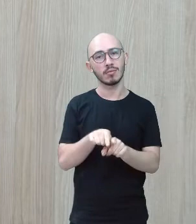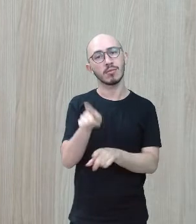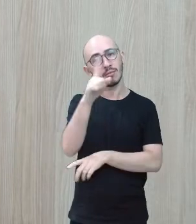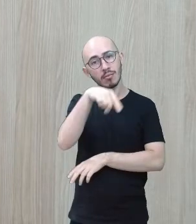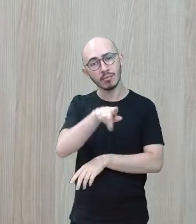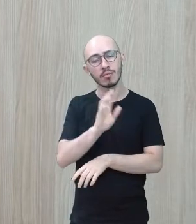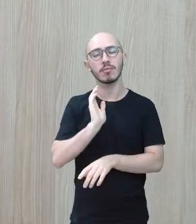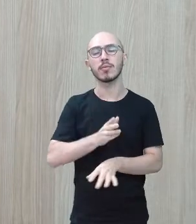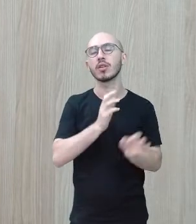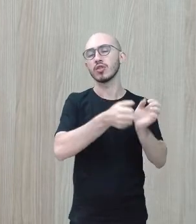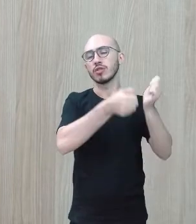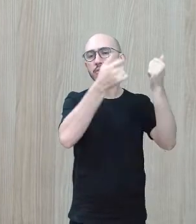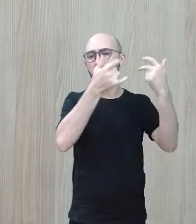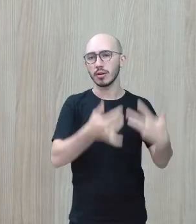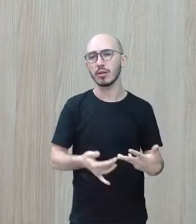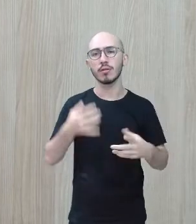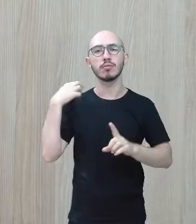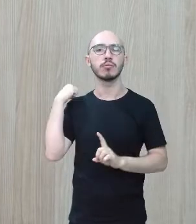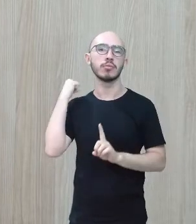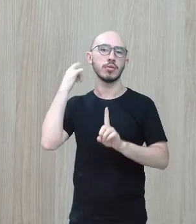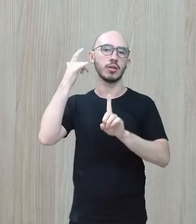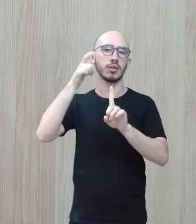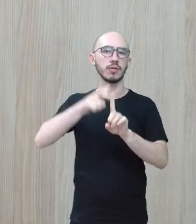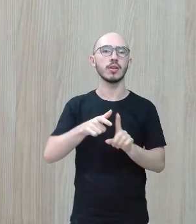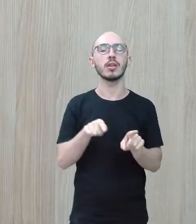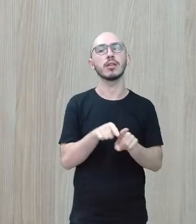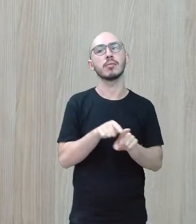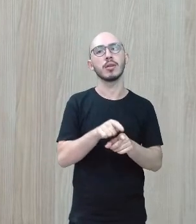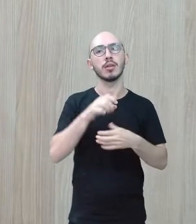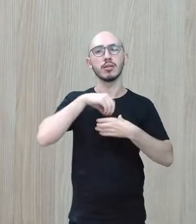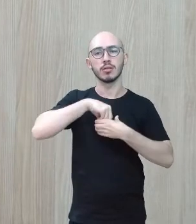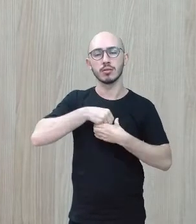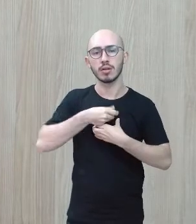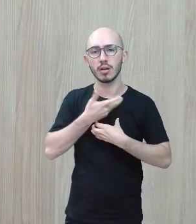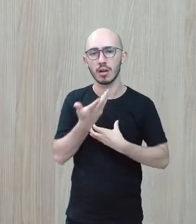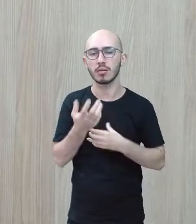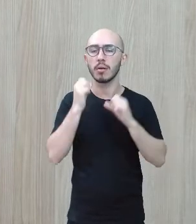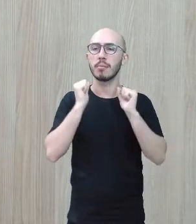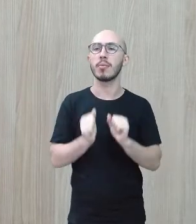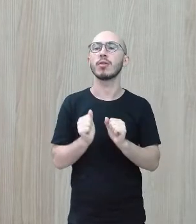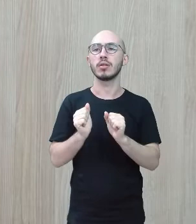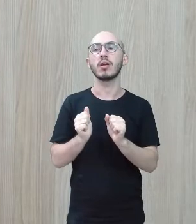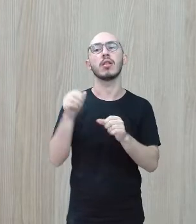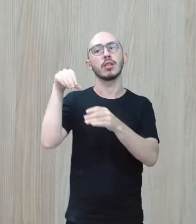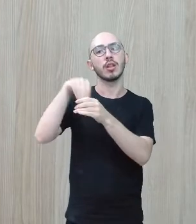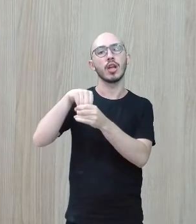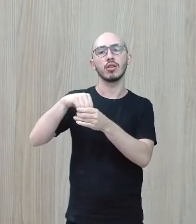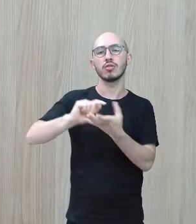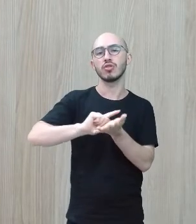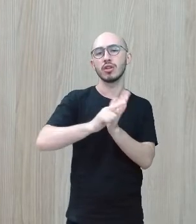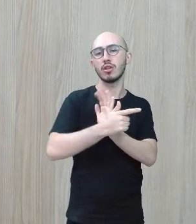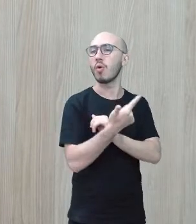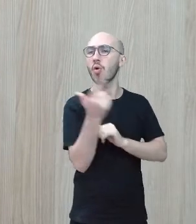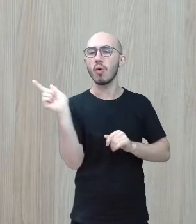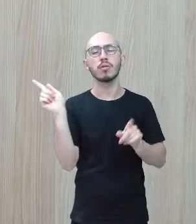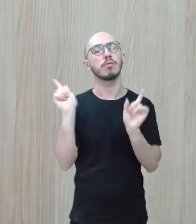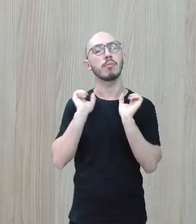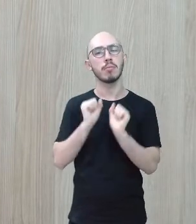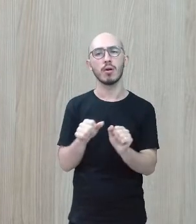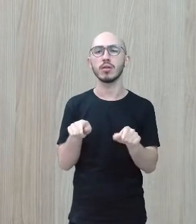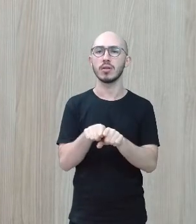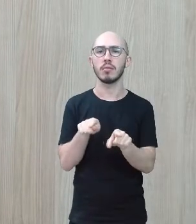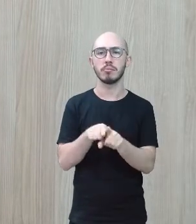falou que a biografia e a autobiografia também pode ser reconhecido em outros gêneros textuais, como